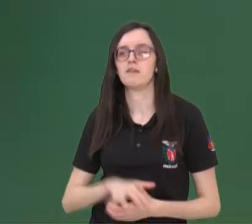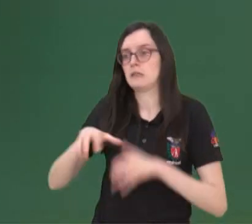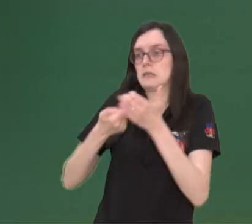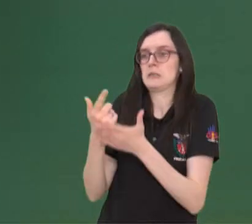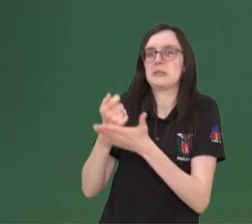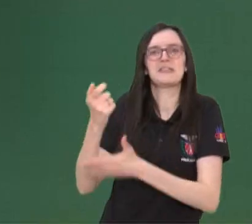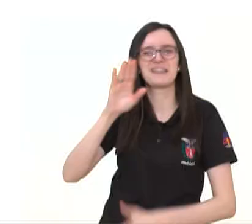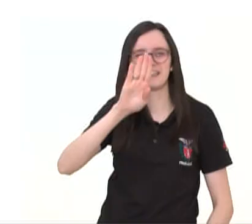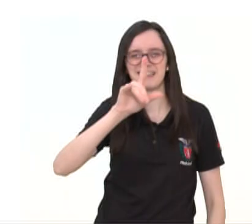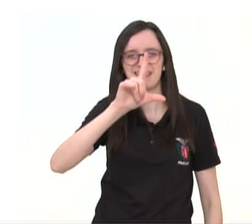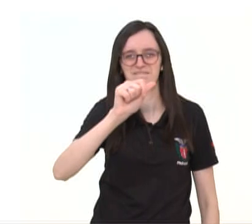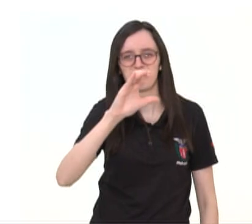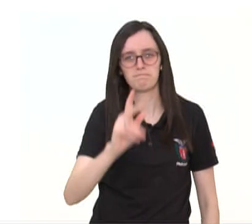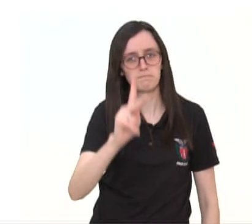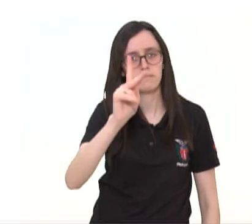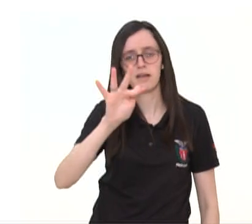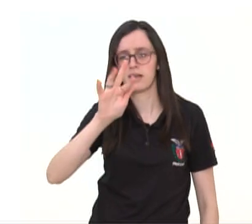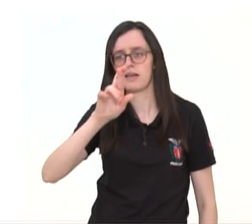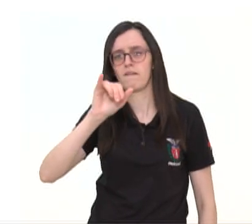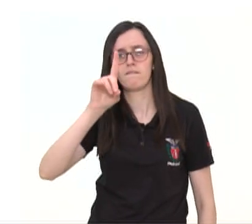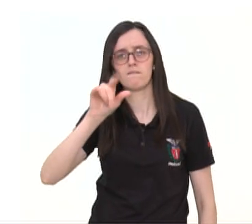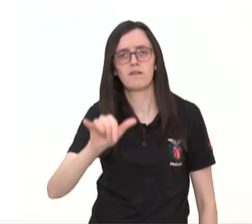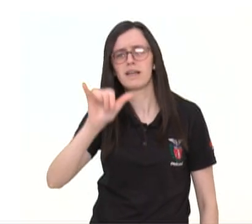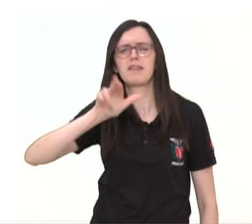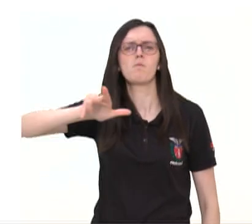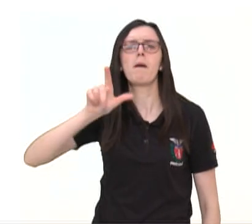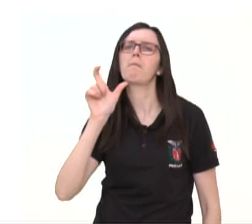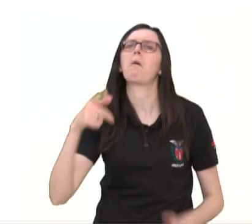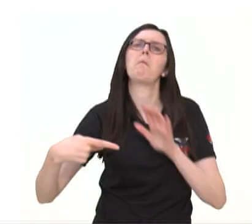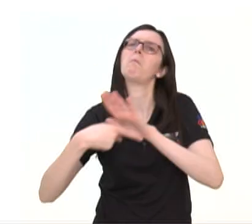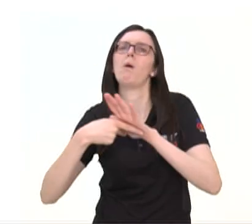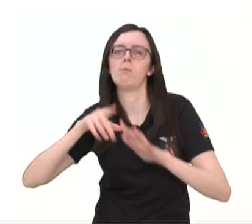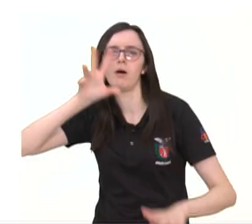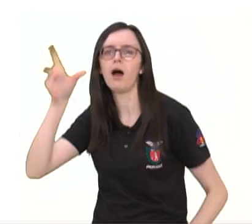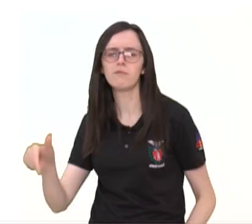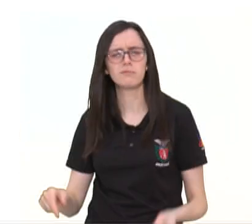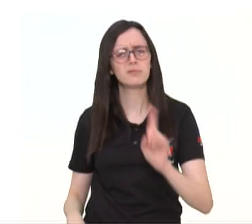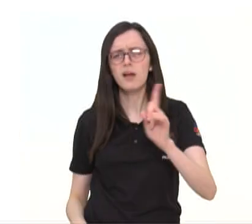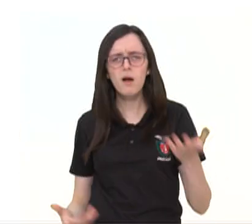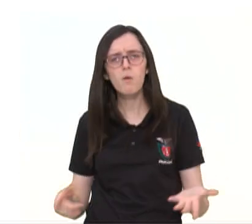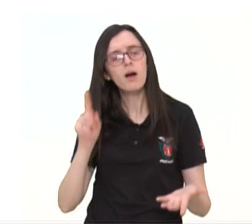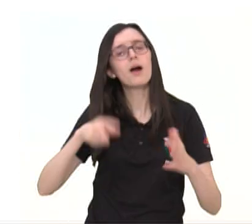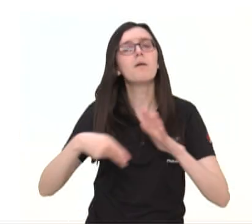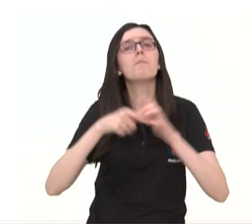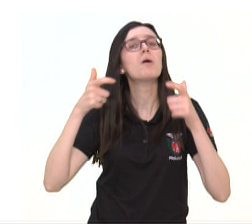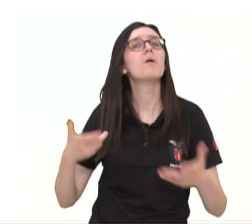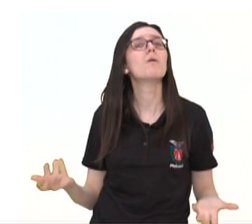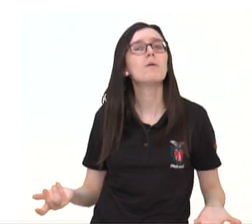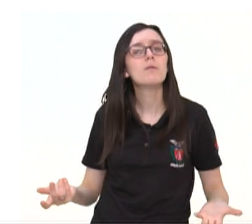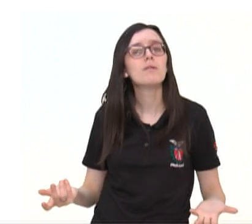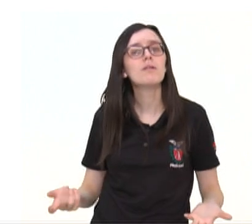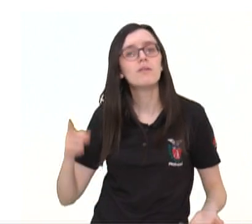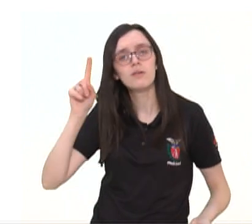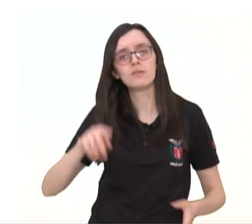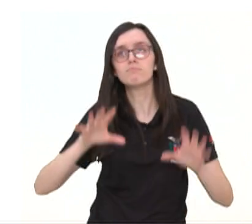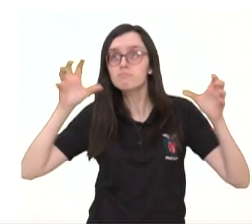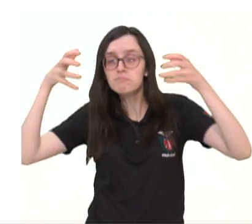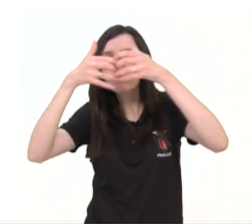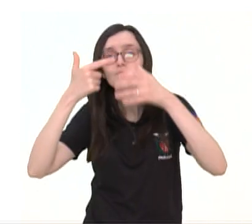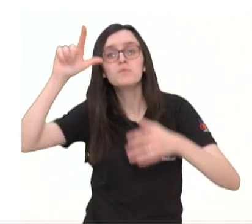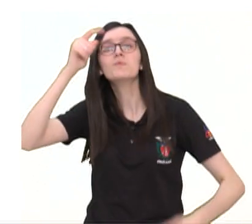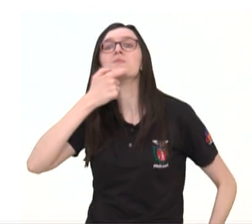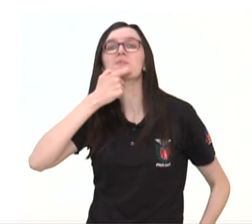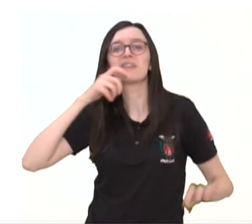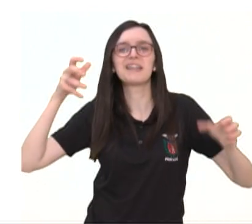Friday, que são palavras que não são de origem africana, são palavras que são de origem ali do anglo-saxônica.